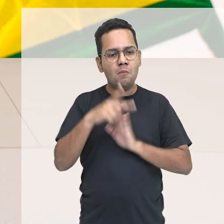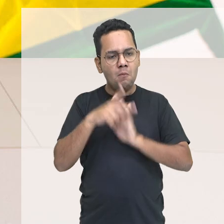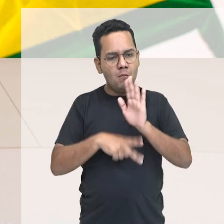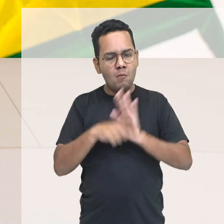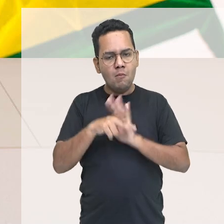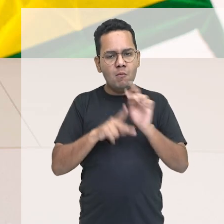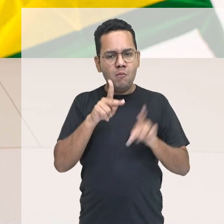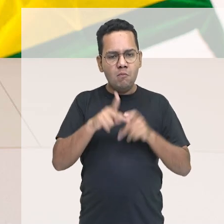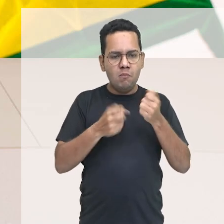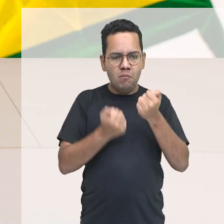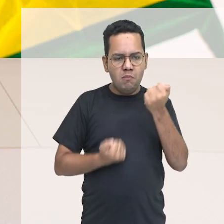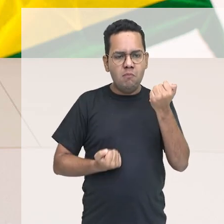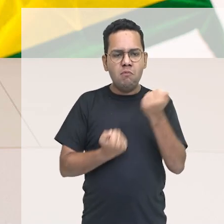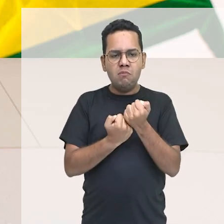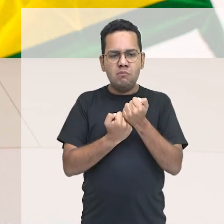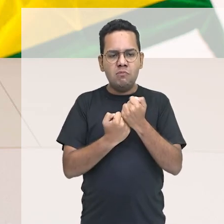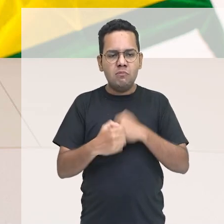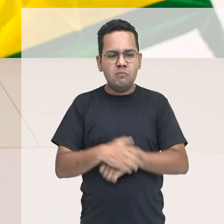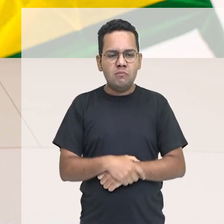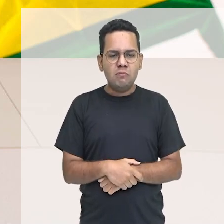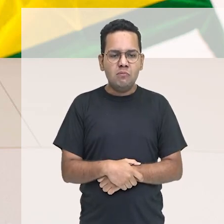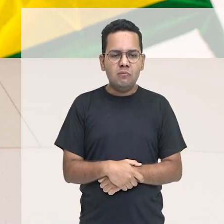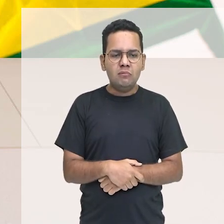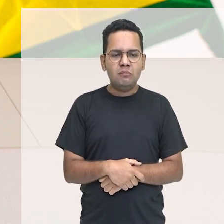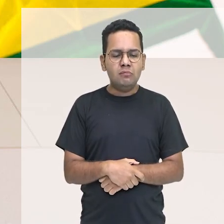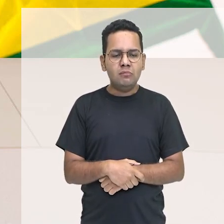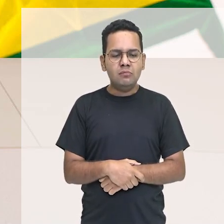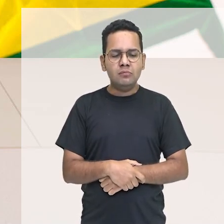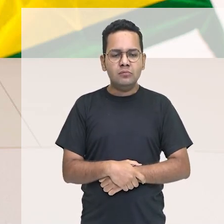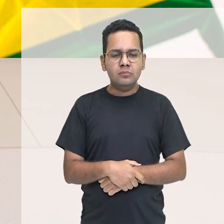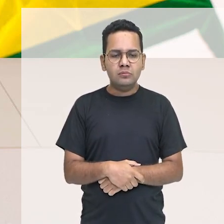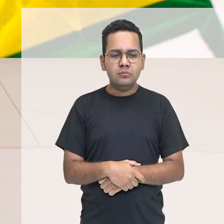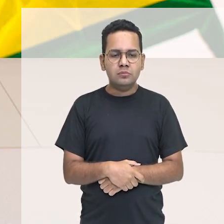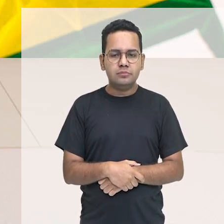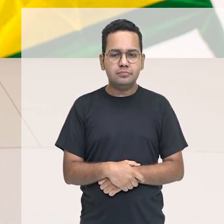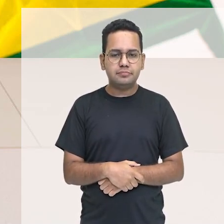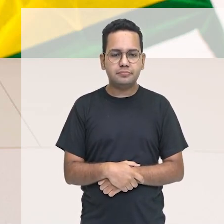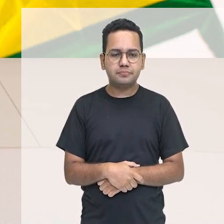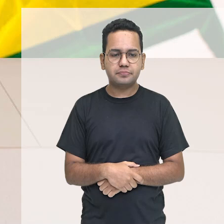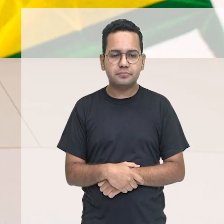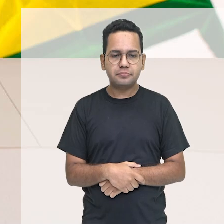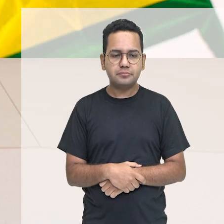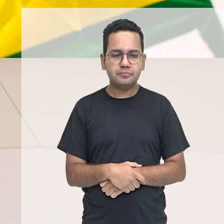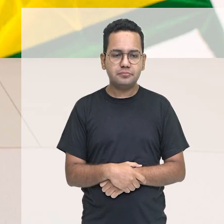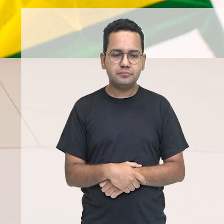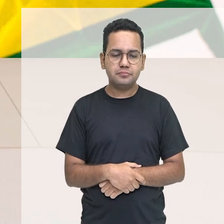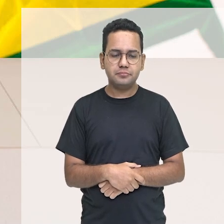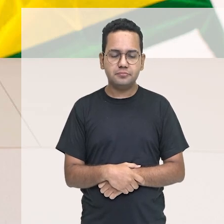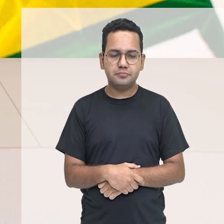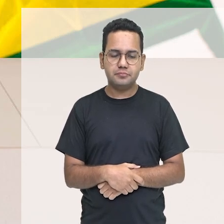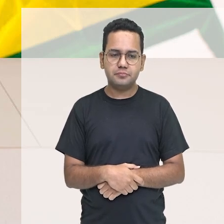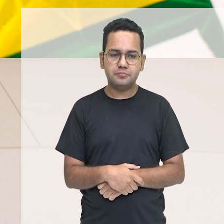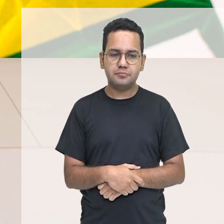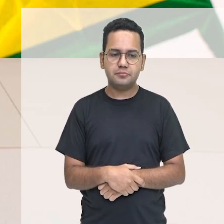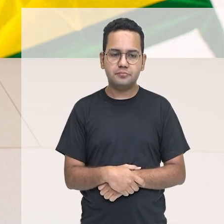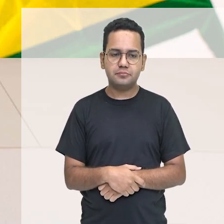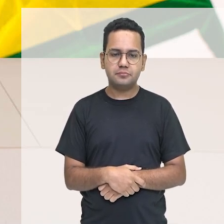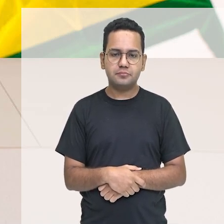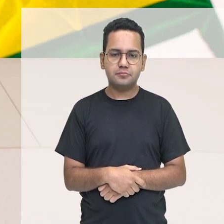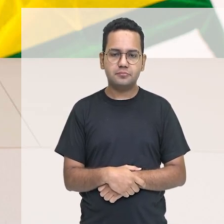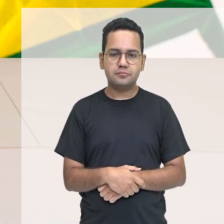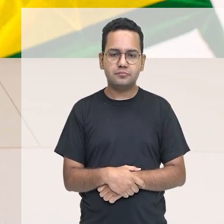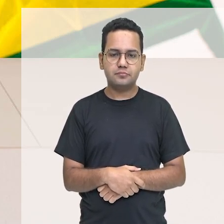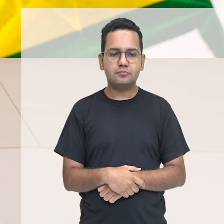um projeto populista deliberado, com repercussões na